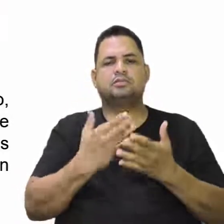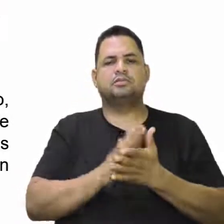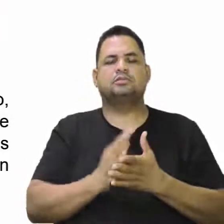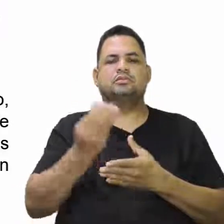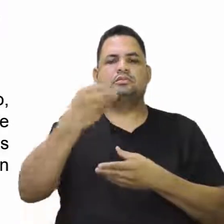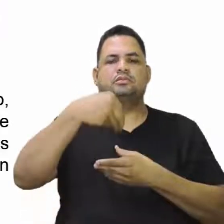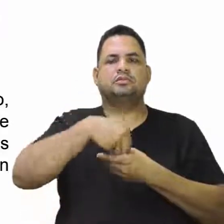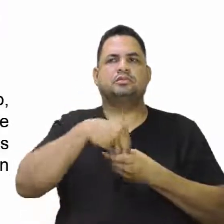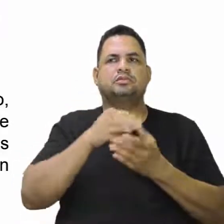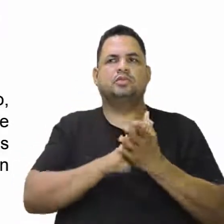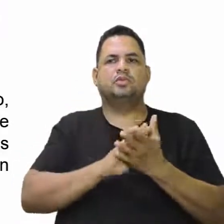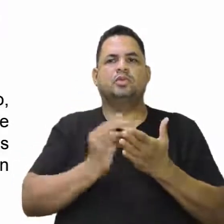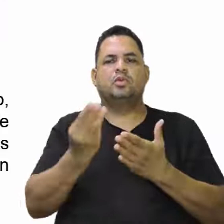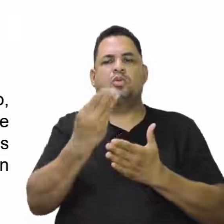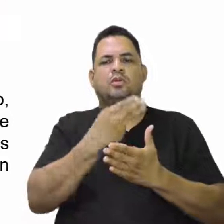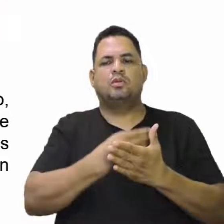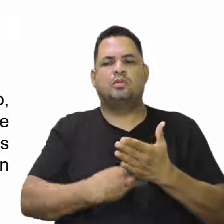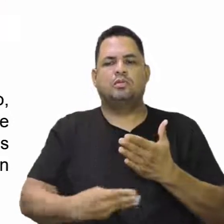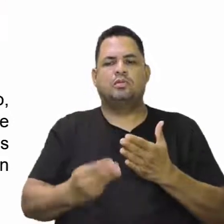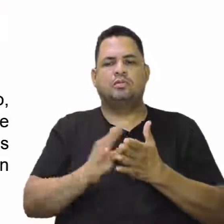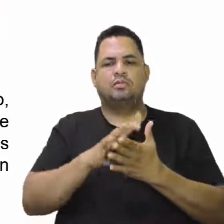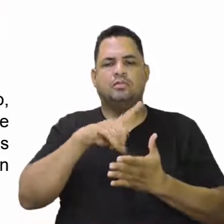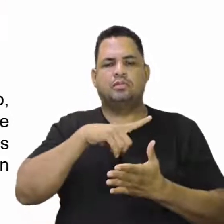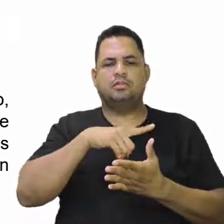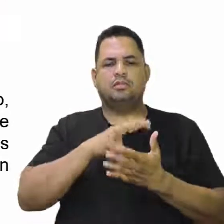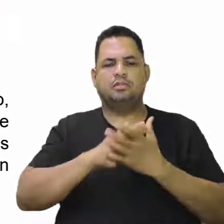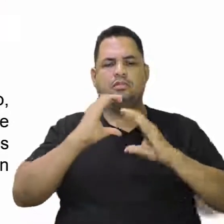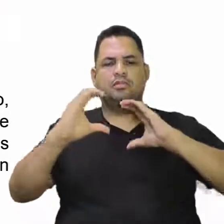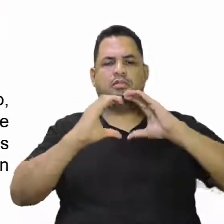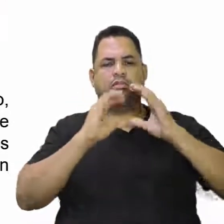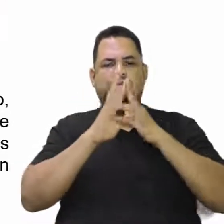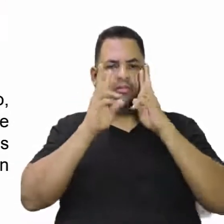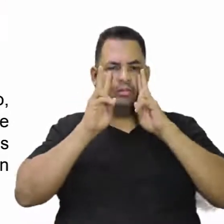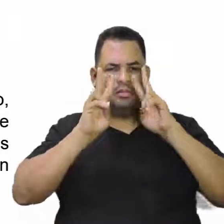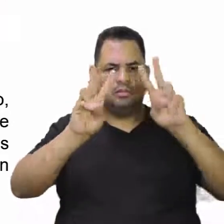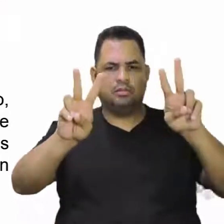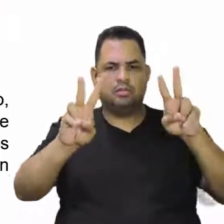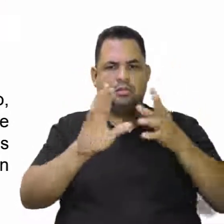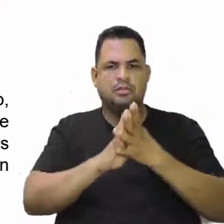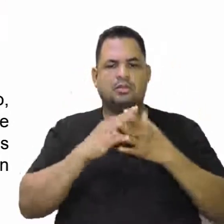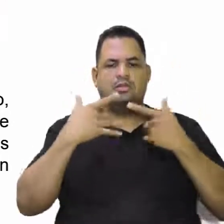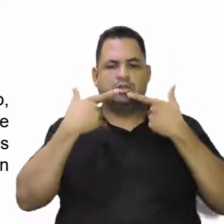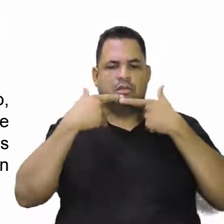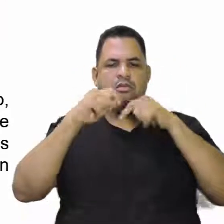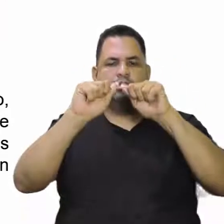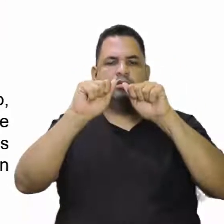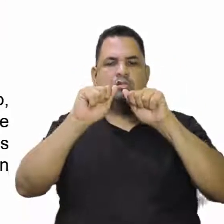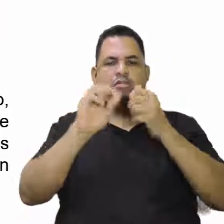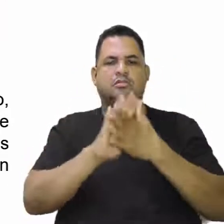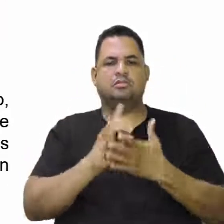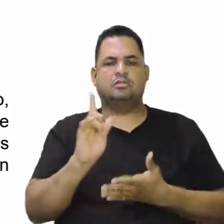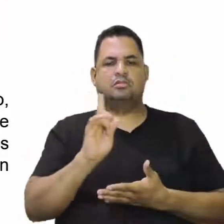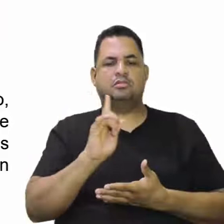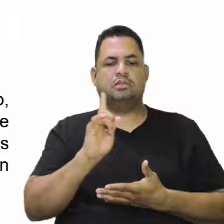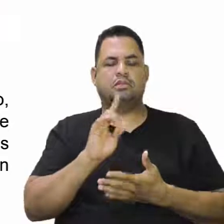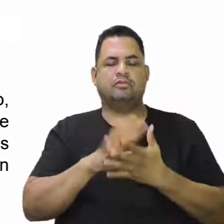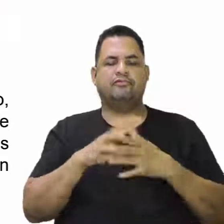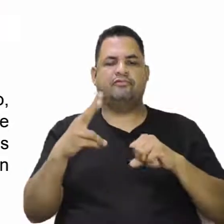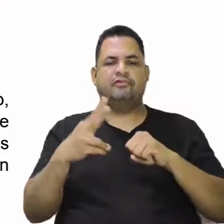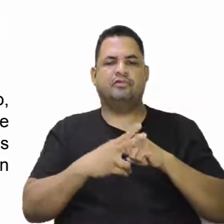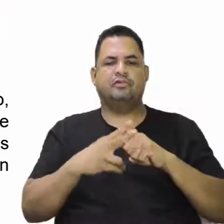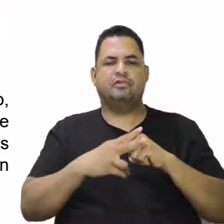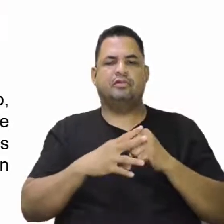do mapa, a gente tem a comunicação visual, a linguagem não verbal através